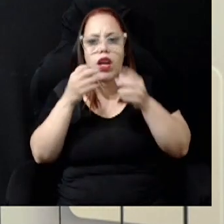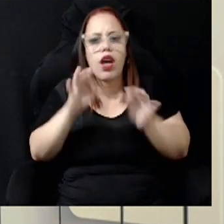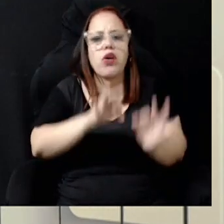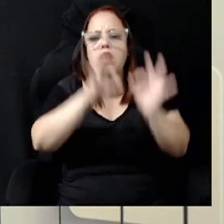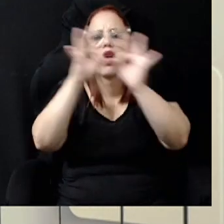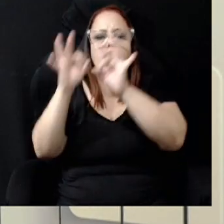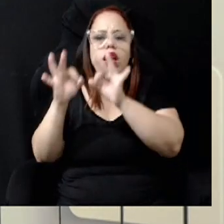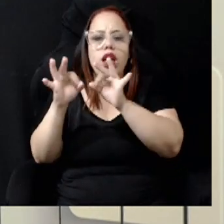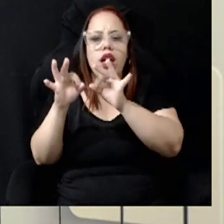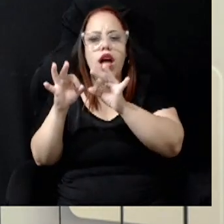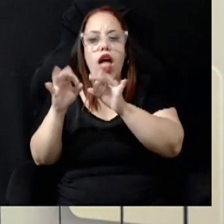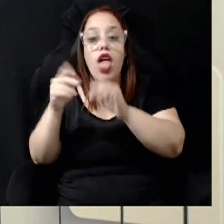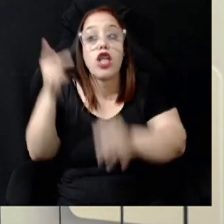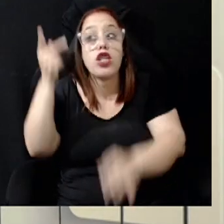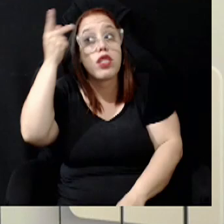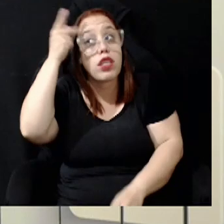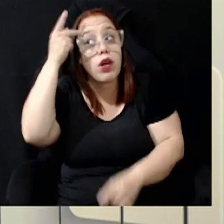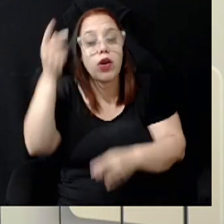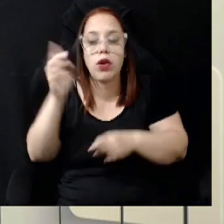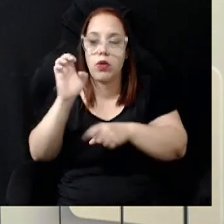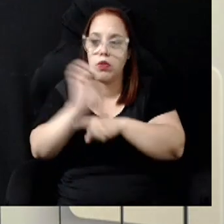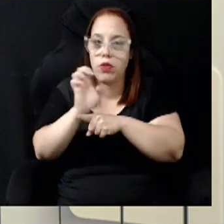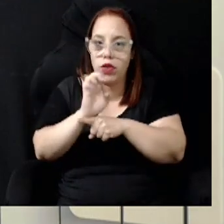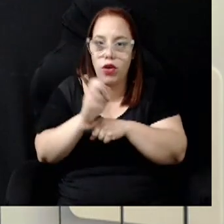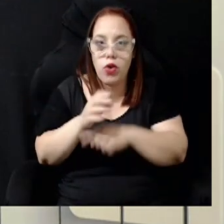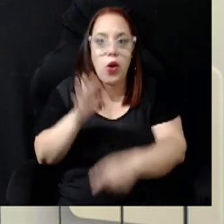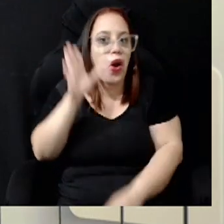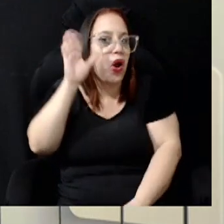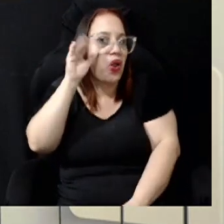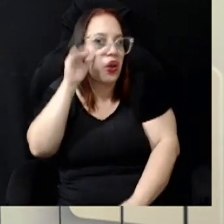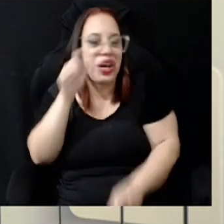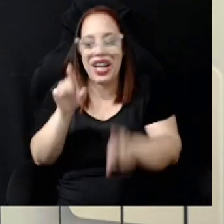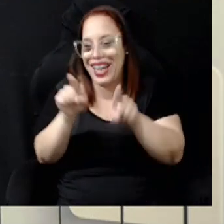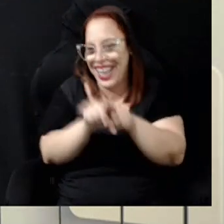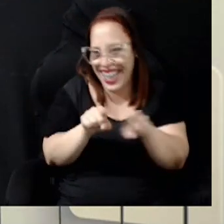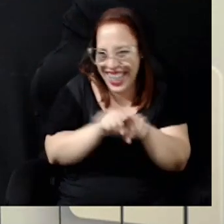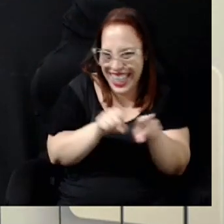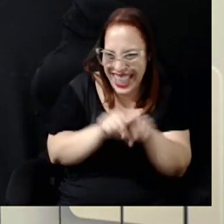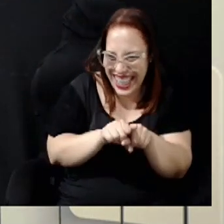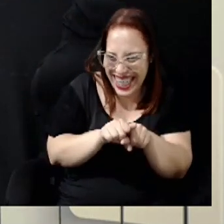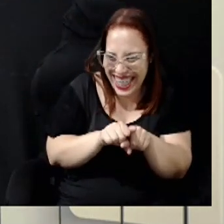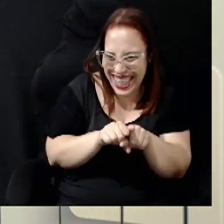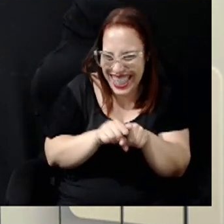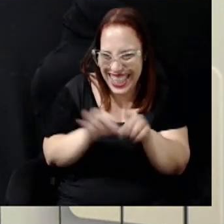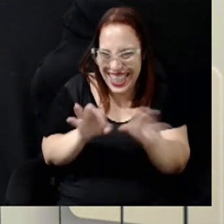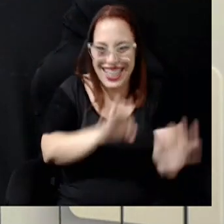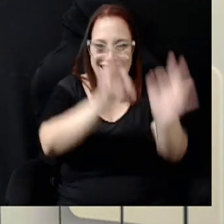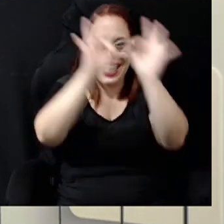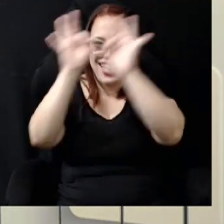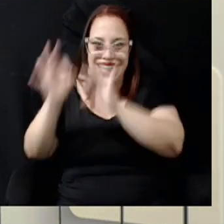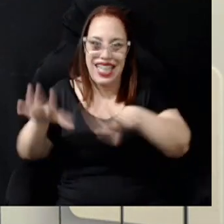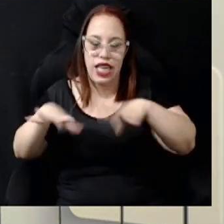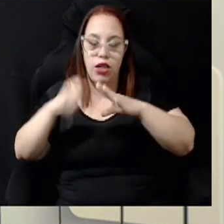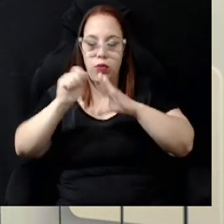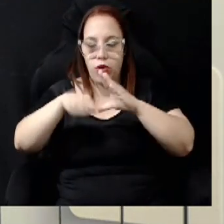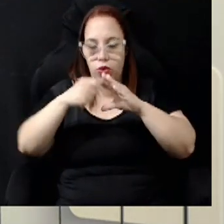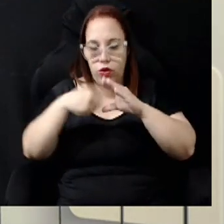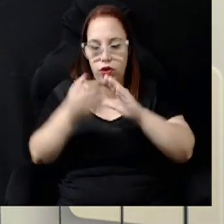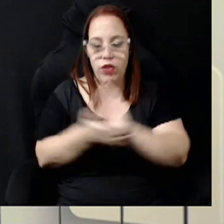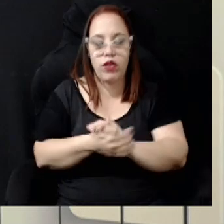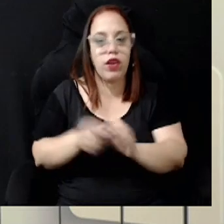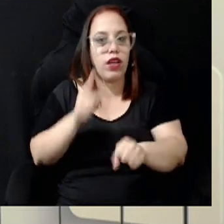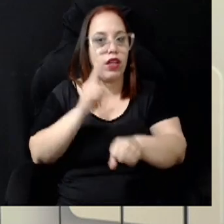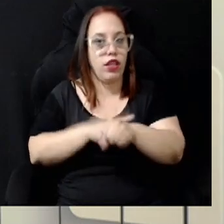São Paulo. Eu vou falando aqui, que eu tô curioso também, você que acompanhou o nosso programa há pouco, o Estúdio Câmara, né? A essa